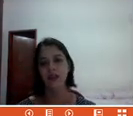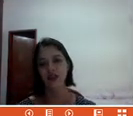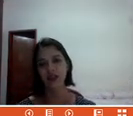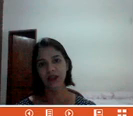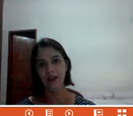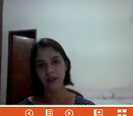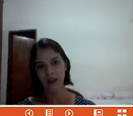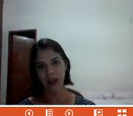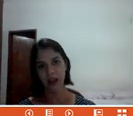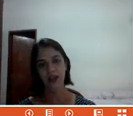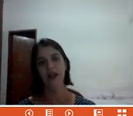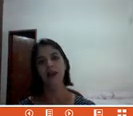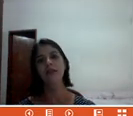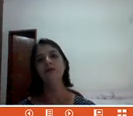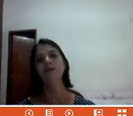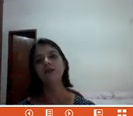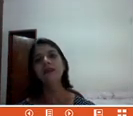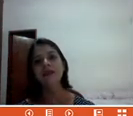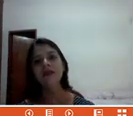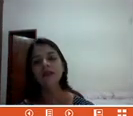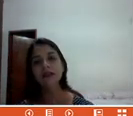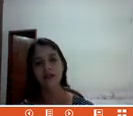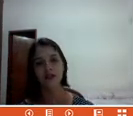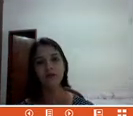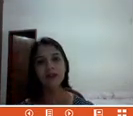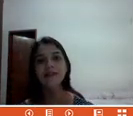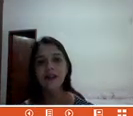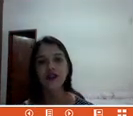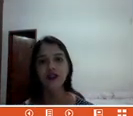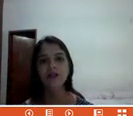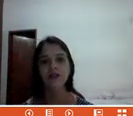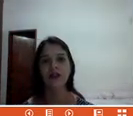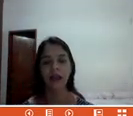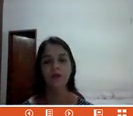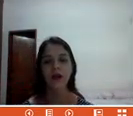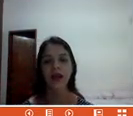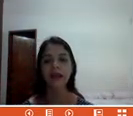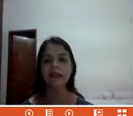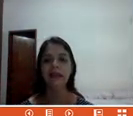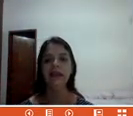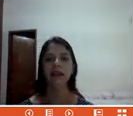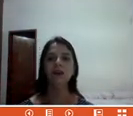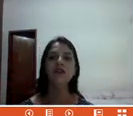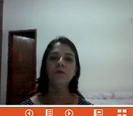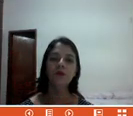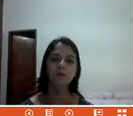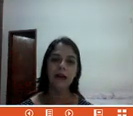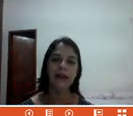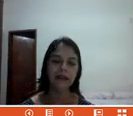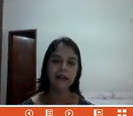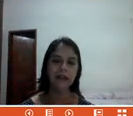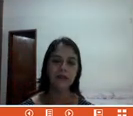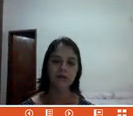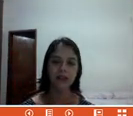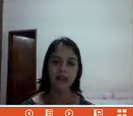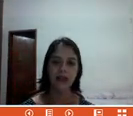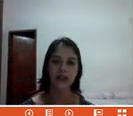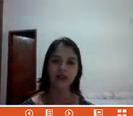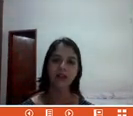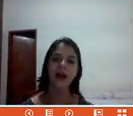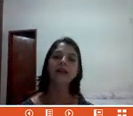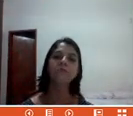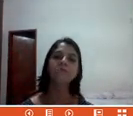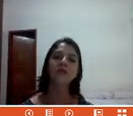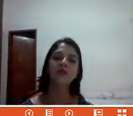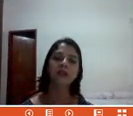comunicar, de entender e também fazer com que sejamos entendidos, né, por elas. Então, achei muito bacana essa